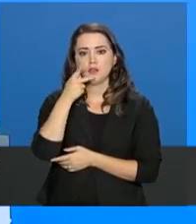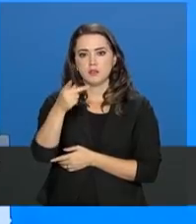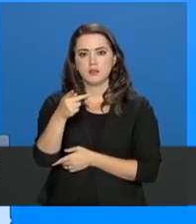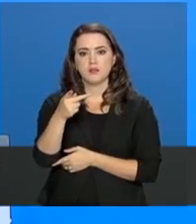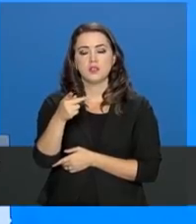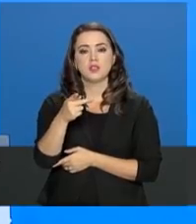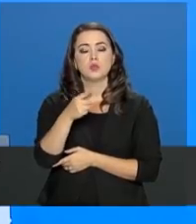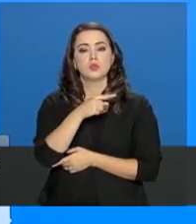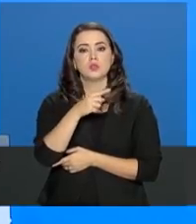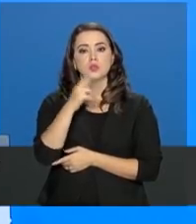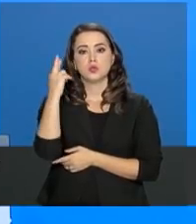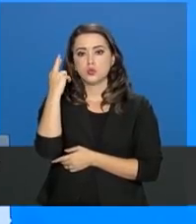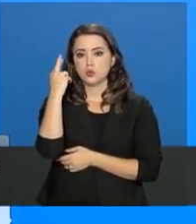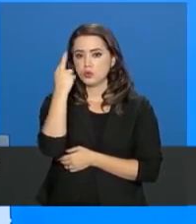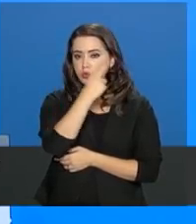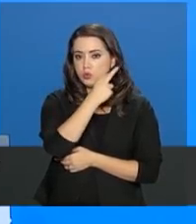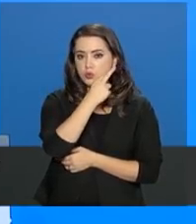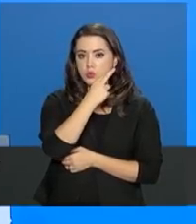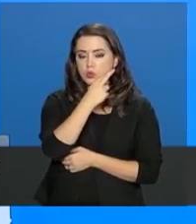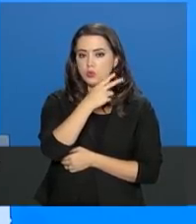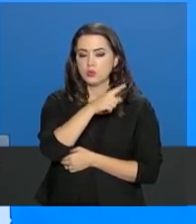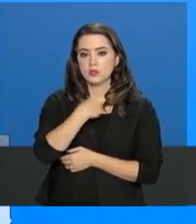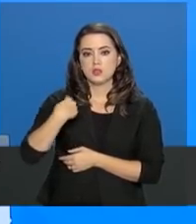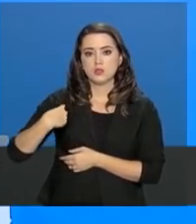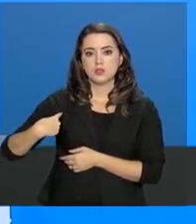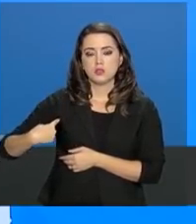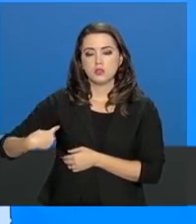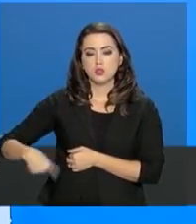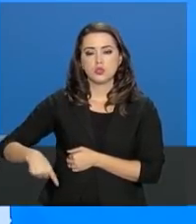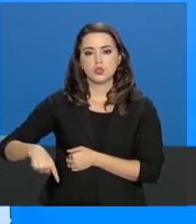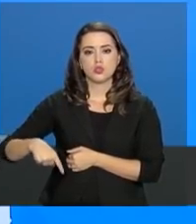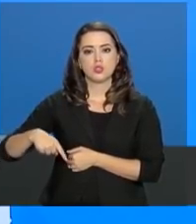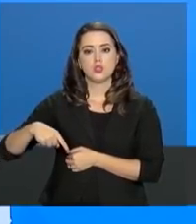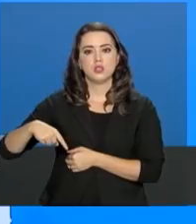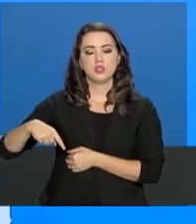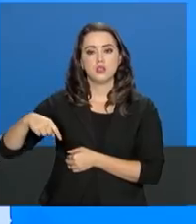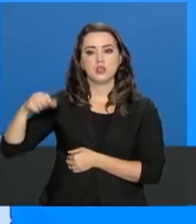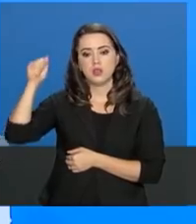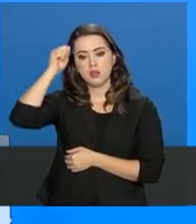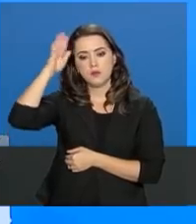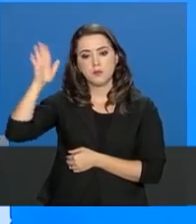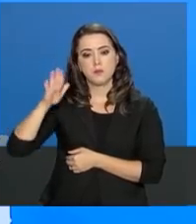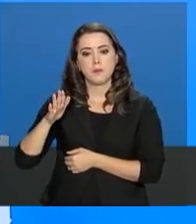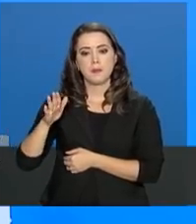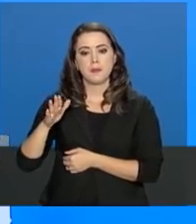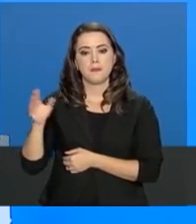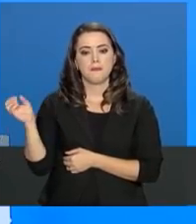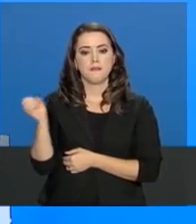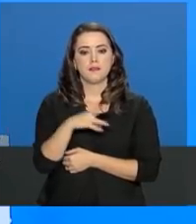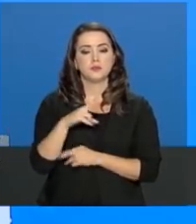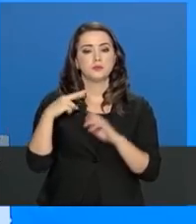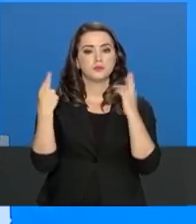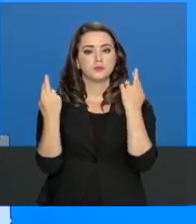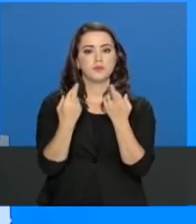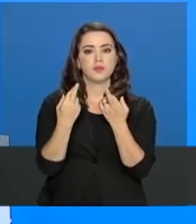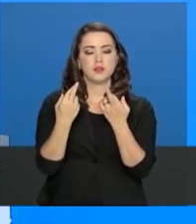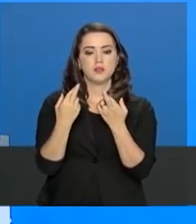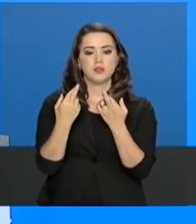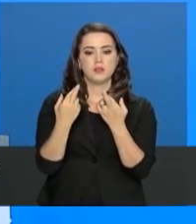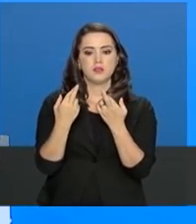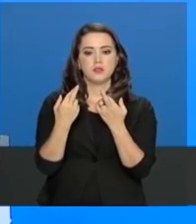africa áfrica do sul não é a a à nova reunião e china